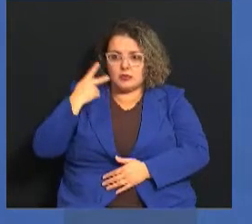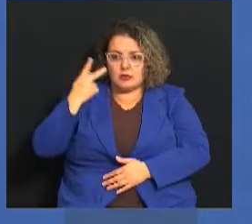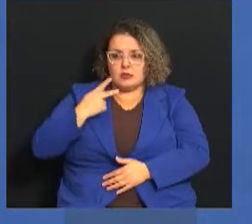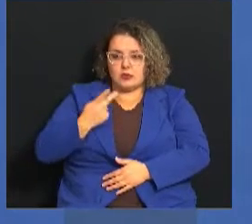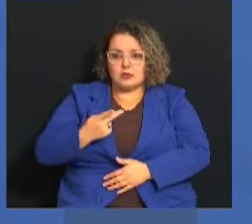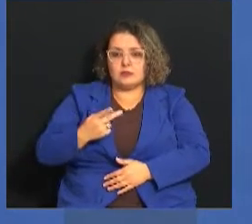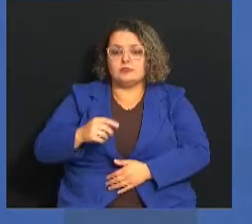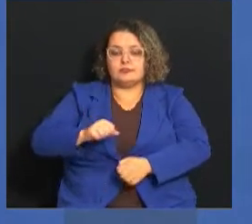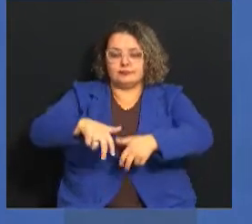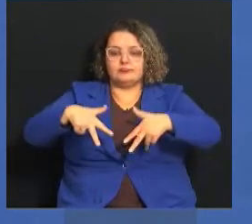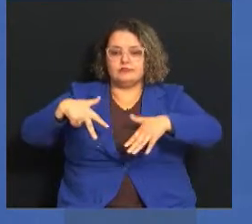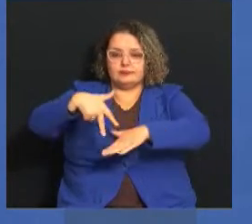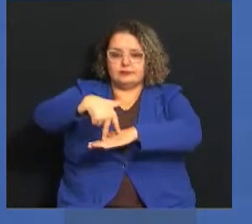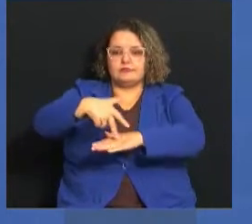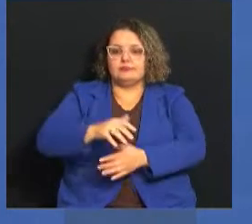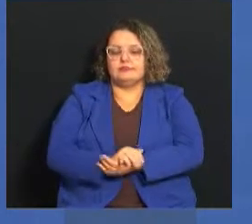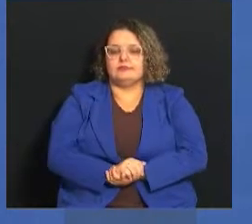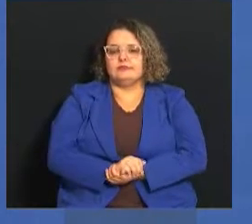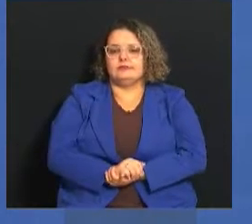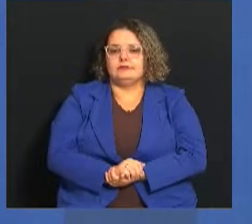na tribuna.